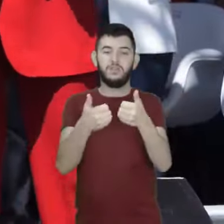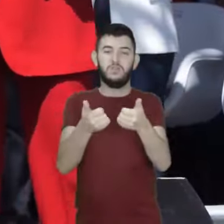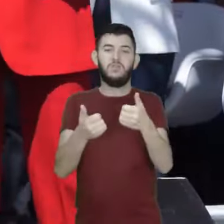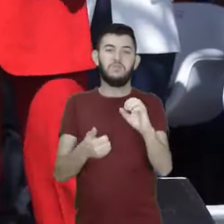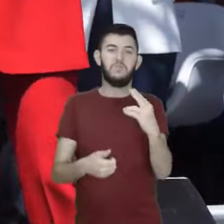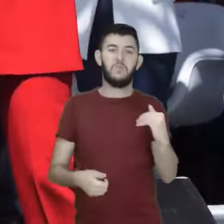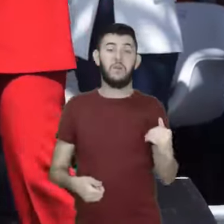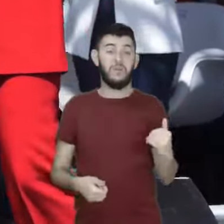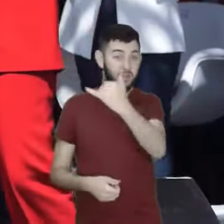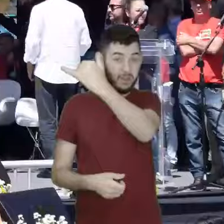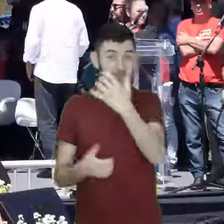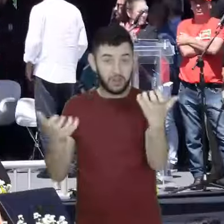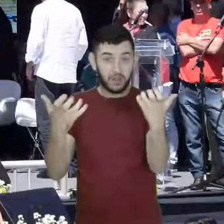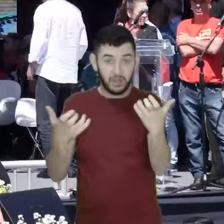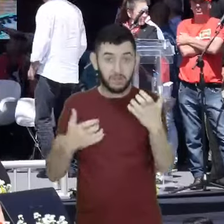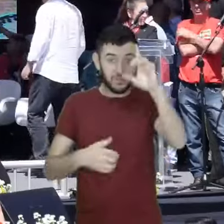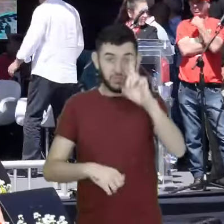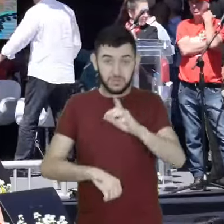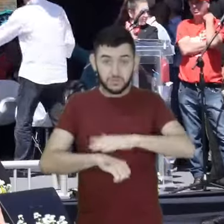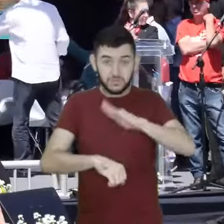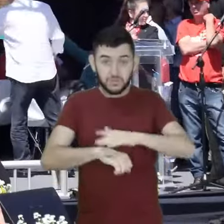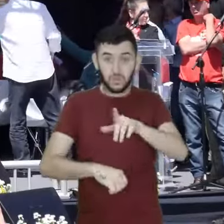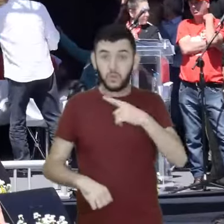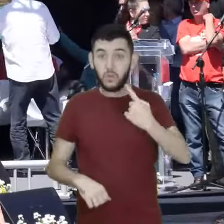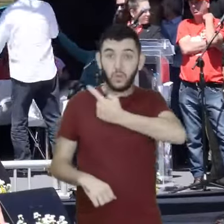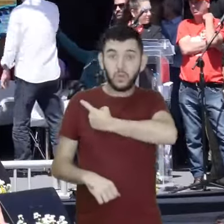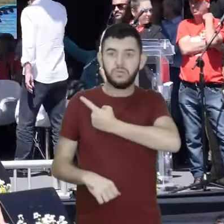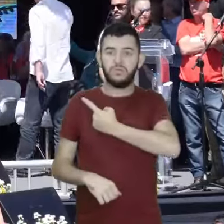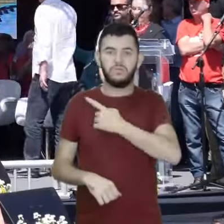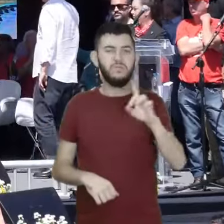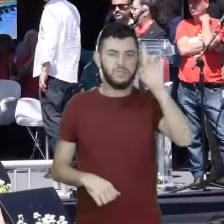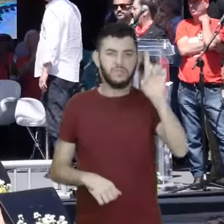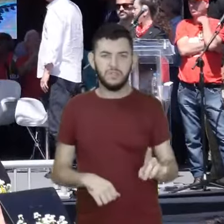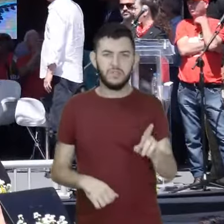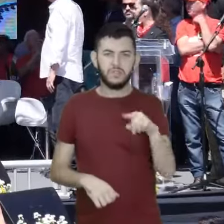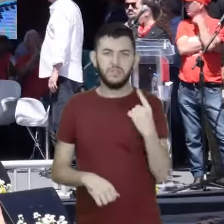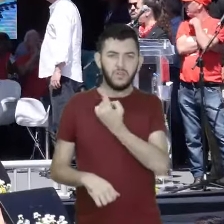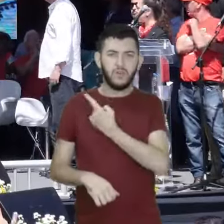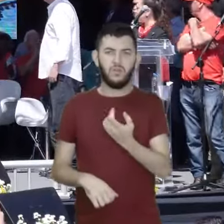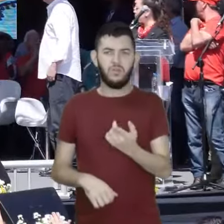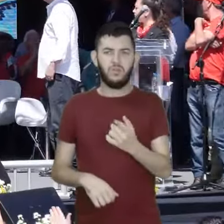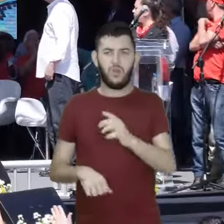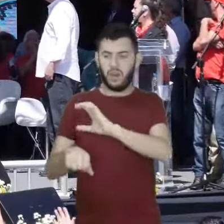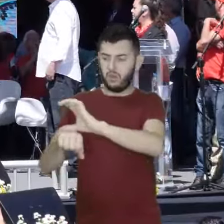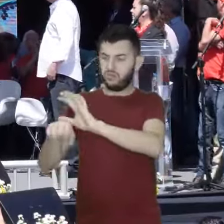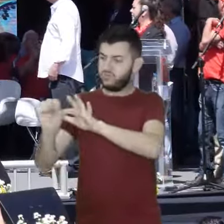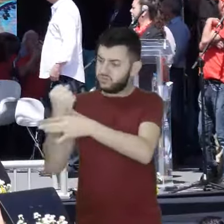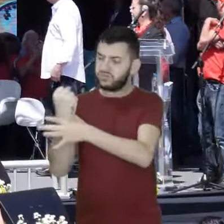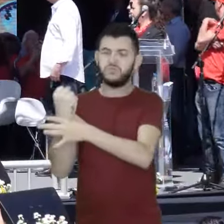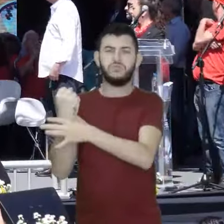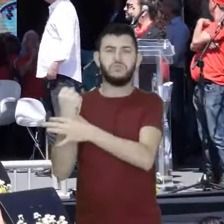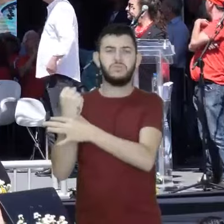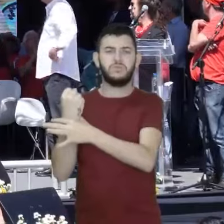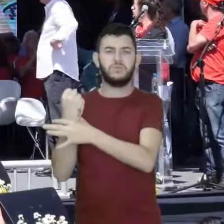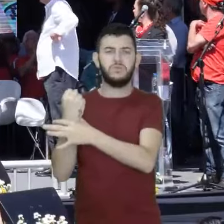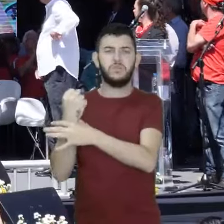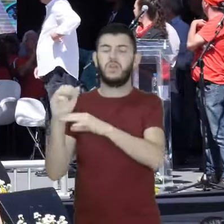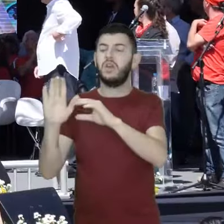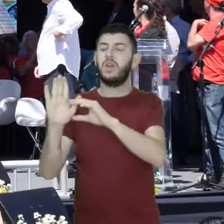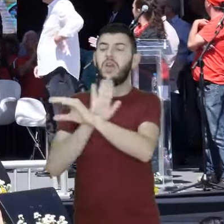nosso. É um direito nosso que está na Constituição. No capítulo 5 da